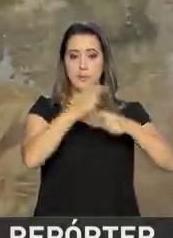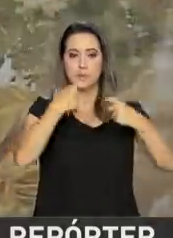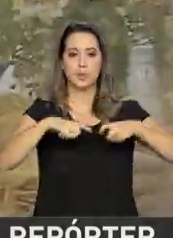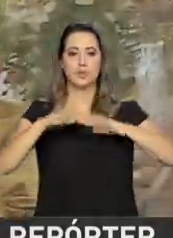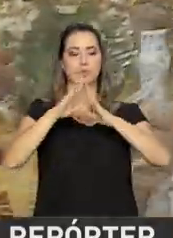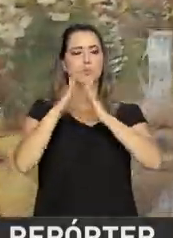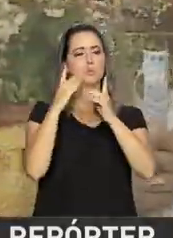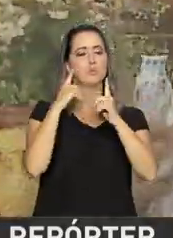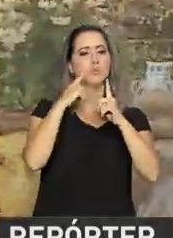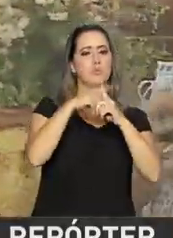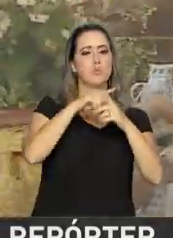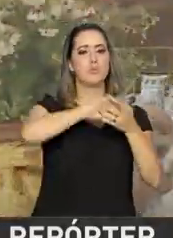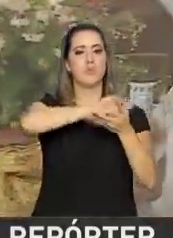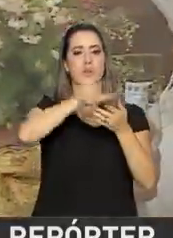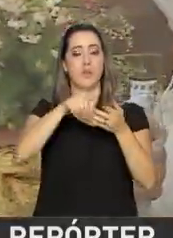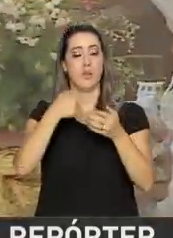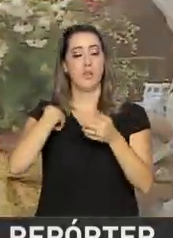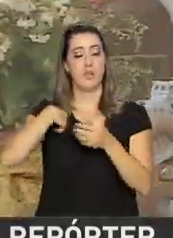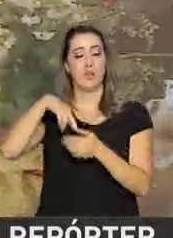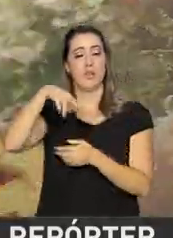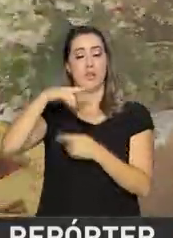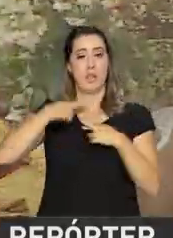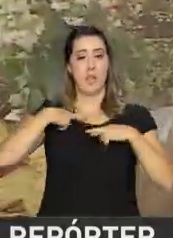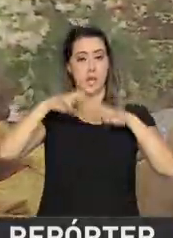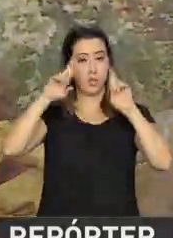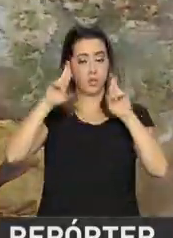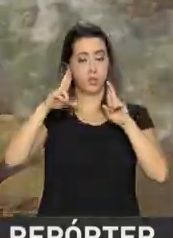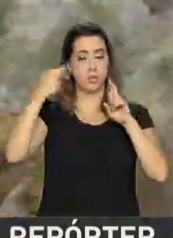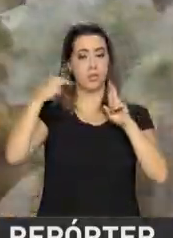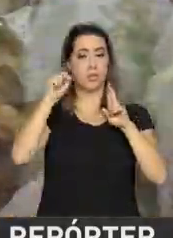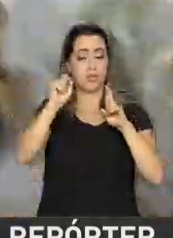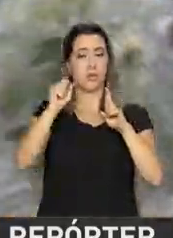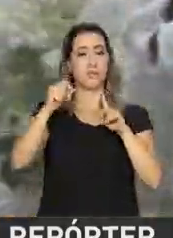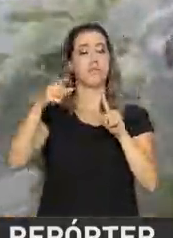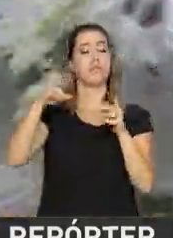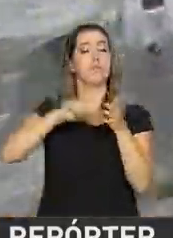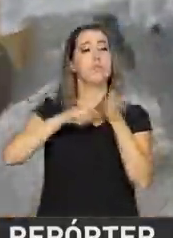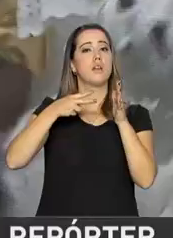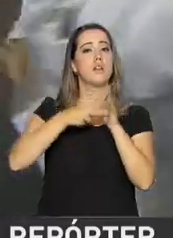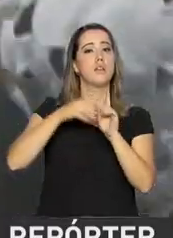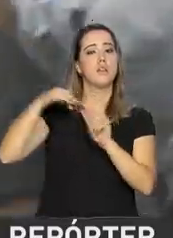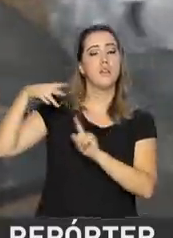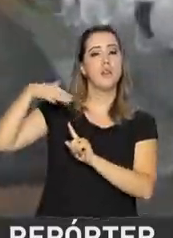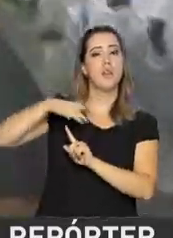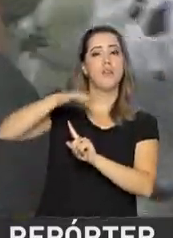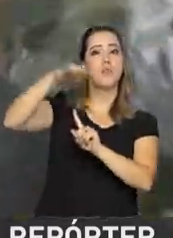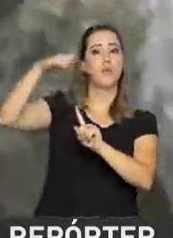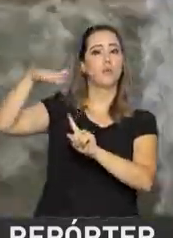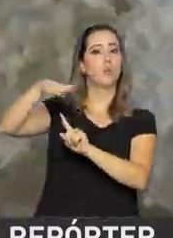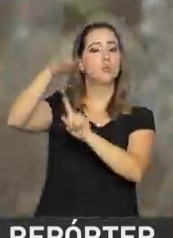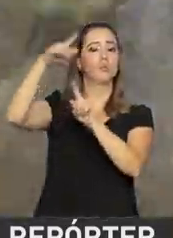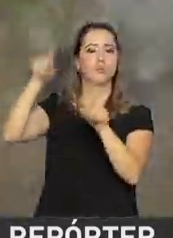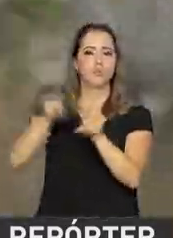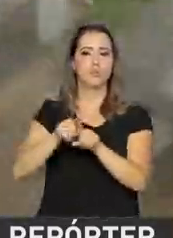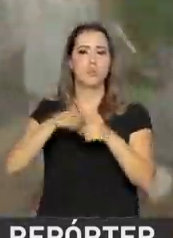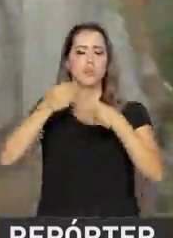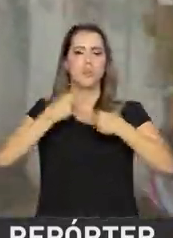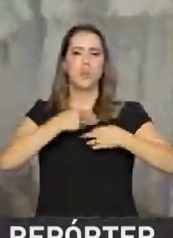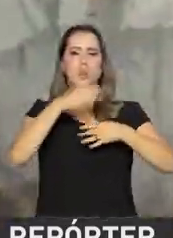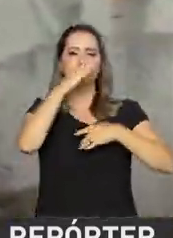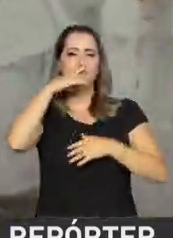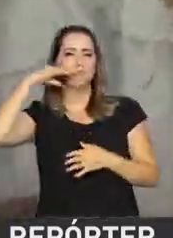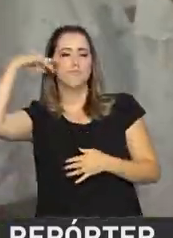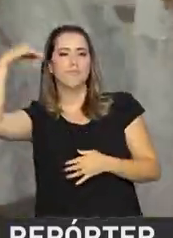do Bonfim, que nas religiões de matriz africana representa Oxalá, foi feita com alfazema por dezenas de